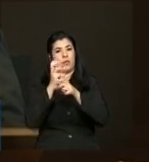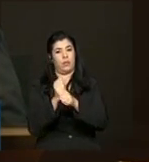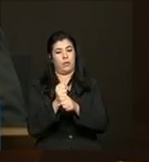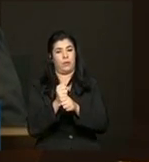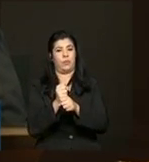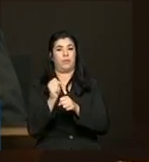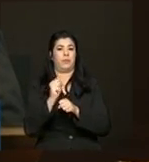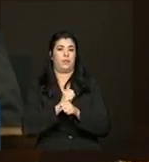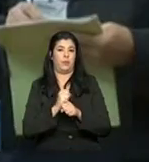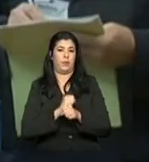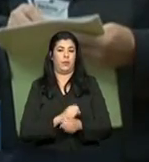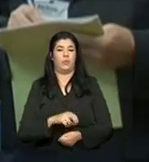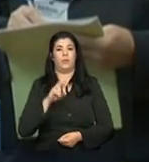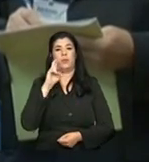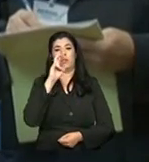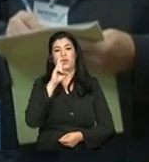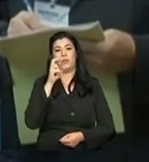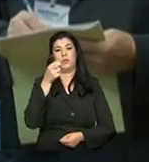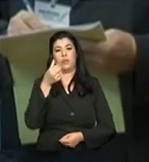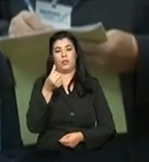permitida de